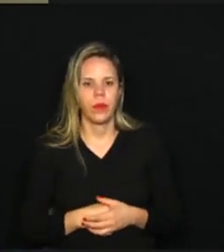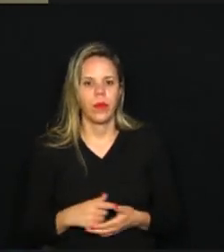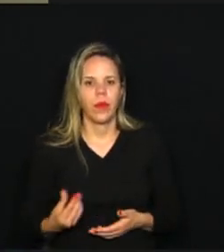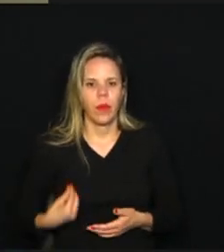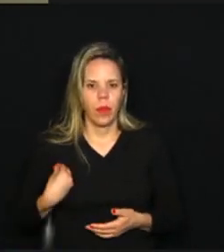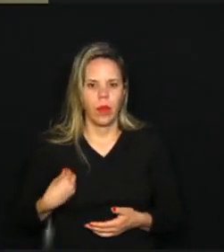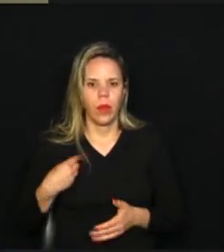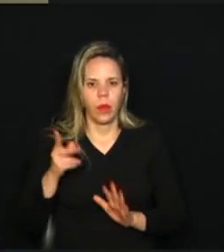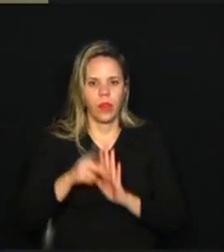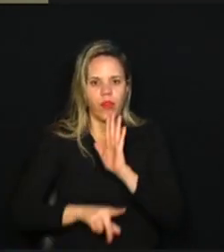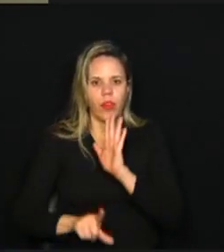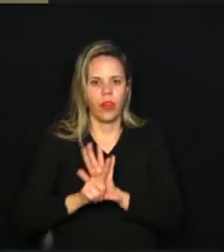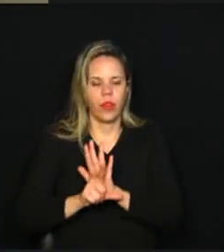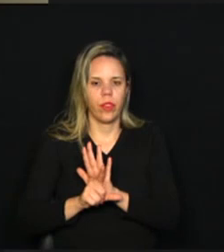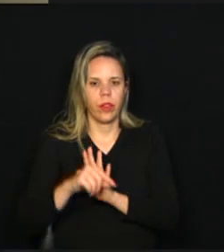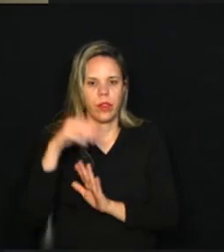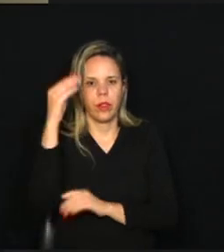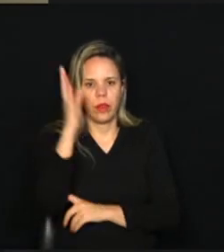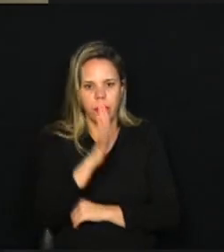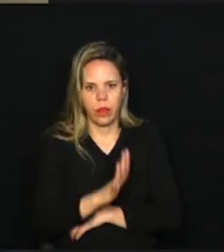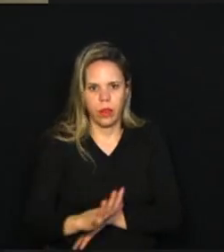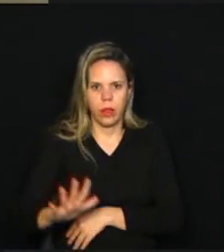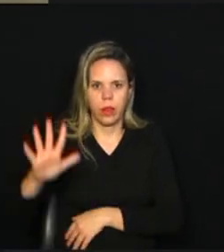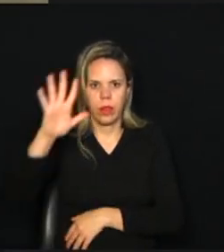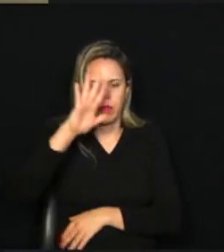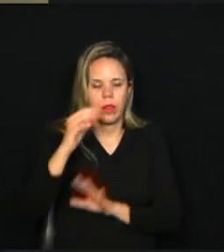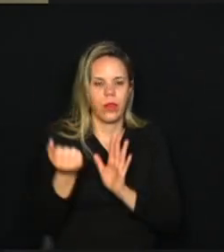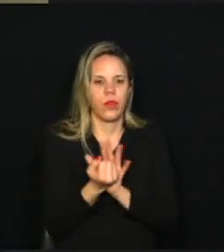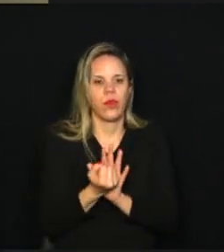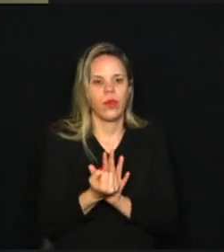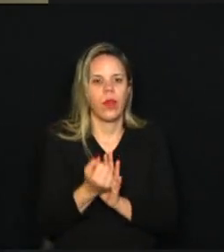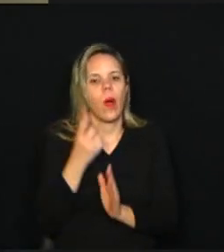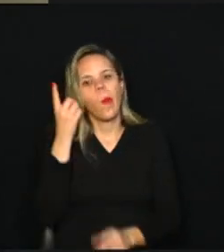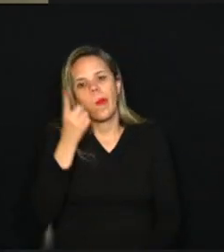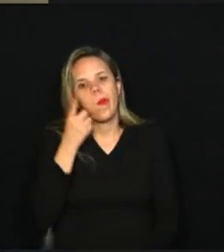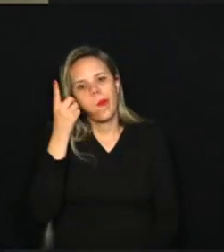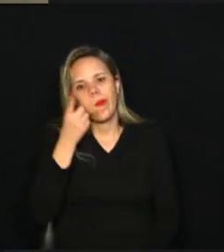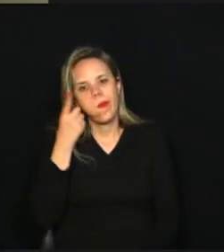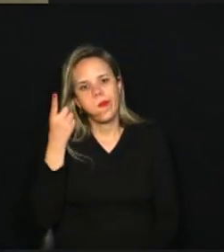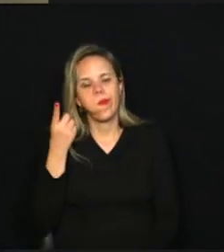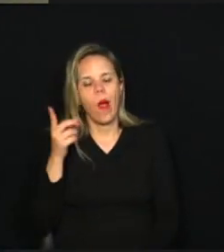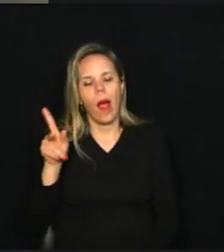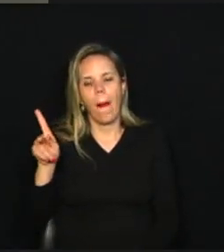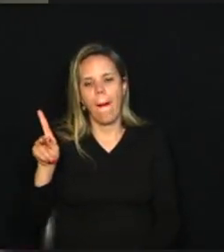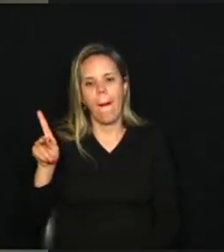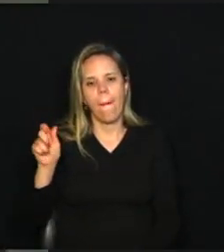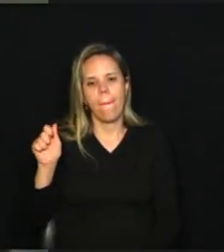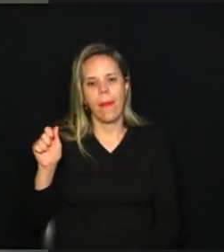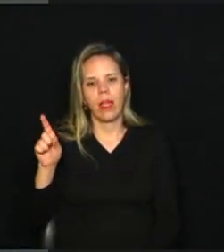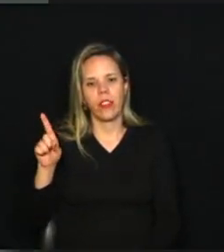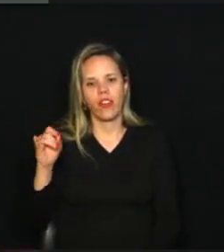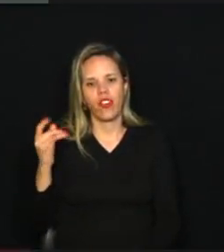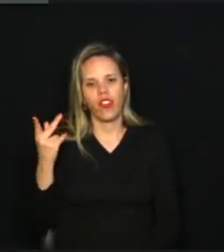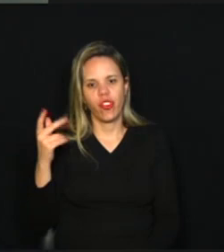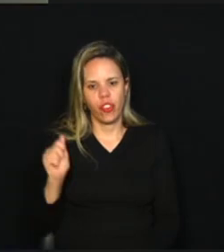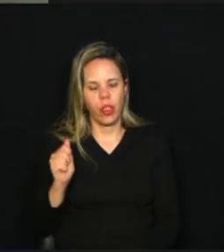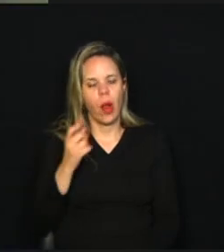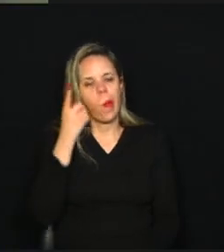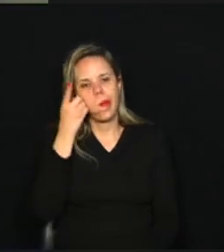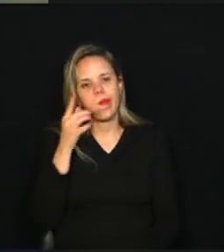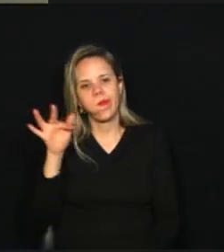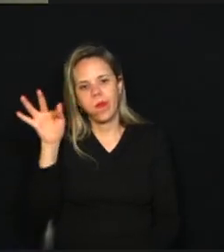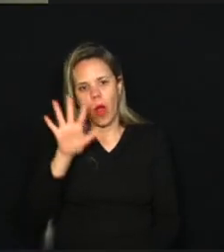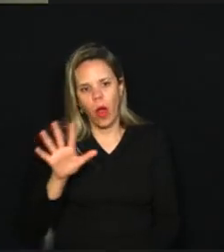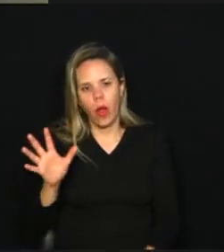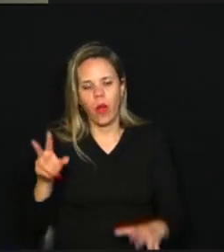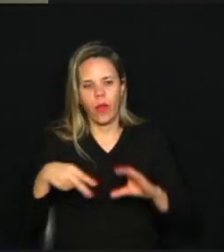projeto de lei a nível nacional, protocolado pelo deputado Padilha na Câmara dos Deputados Federal, em